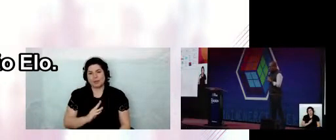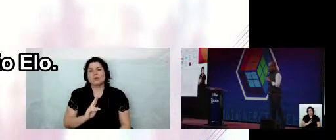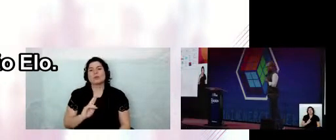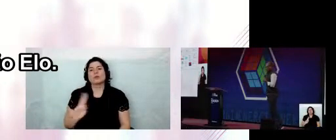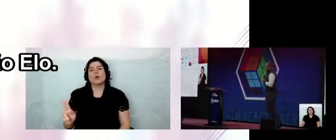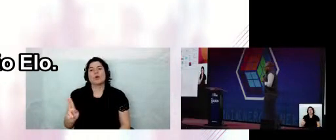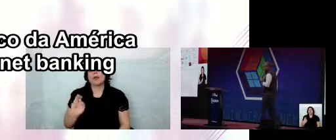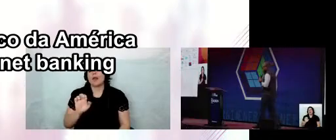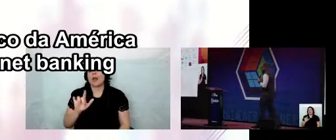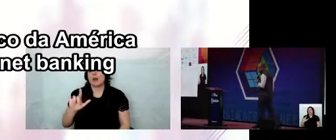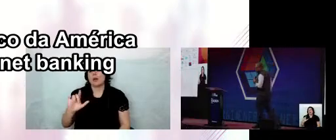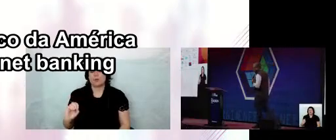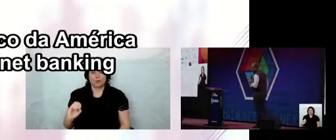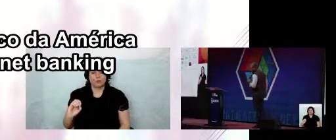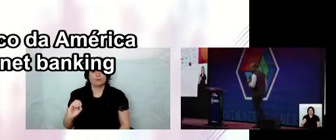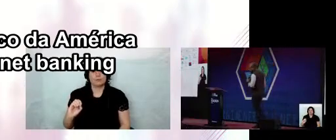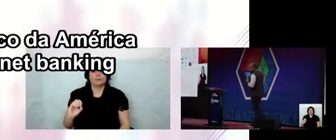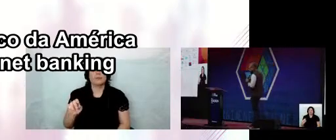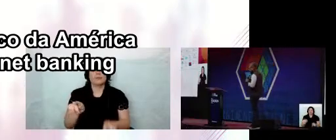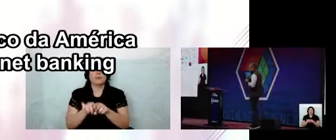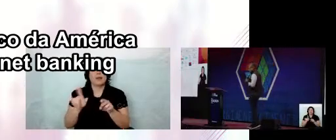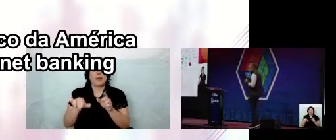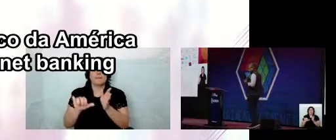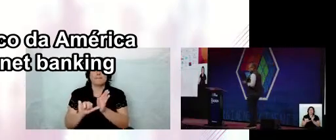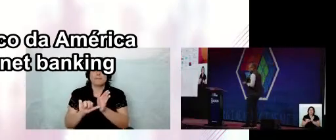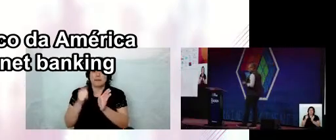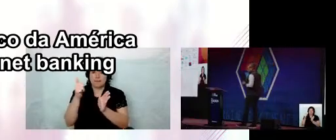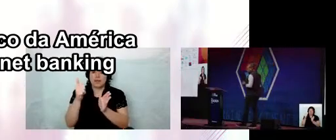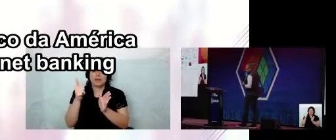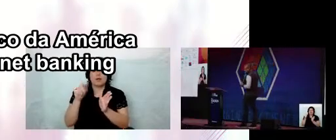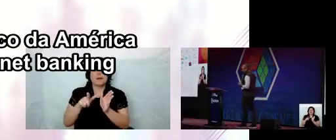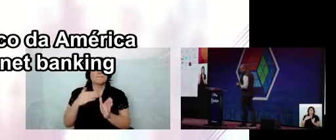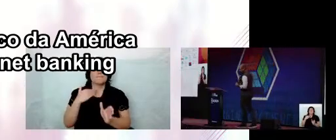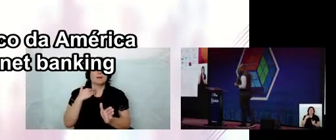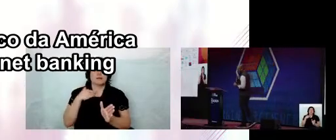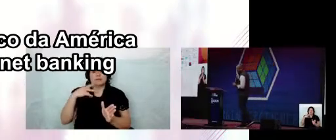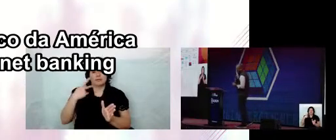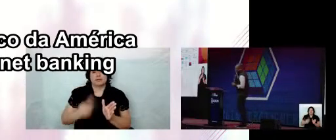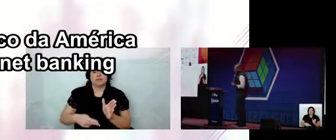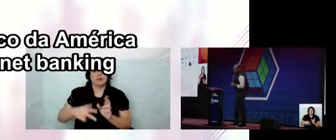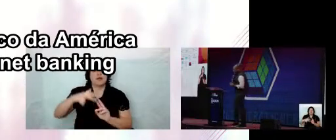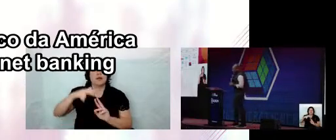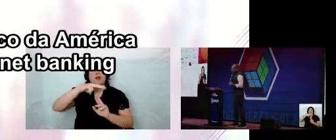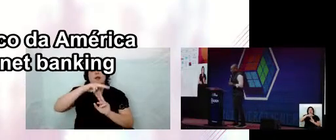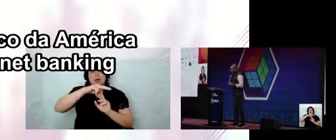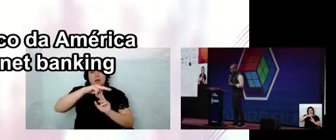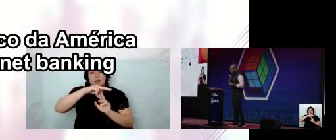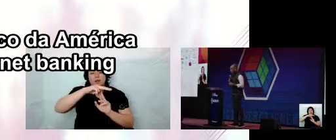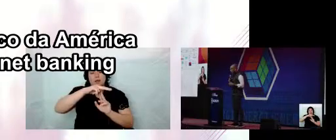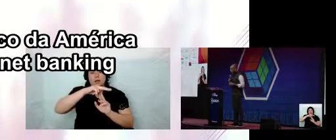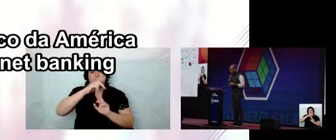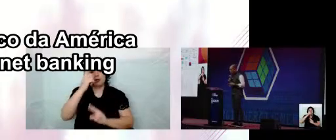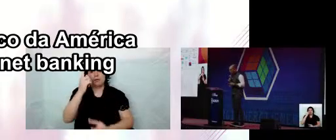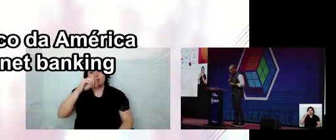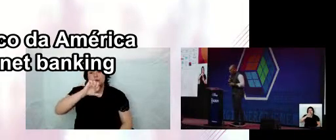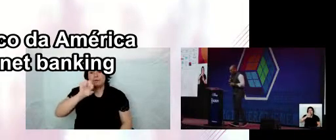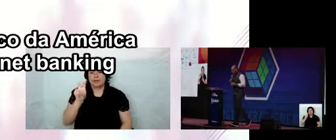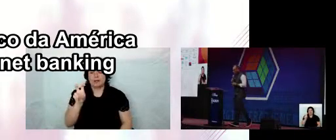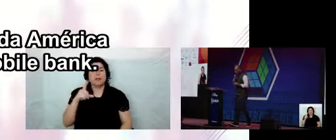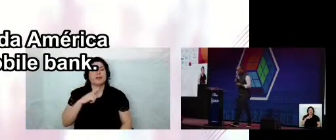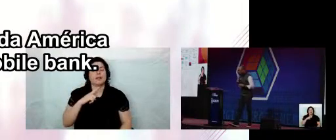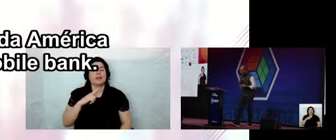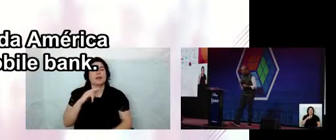Elo. Também fomos o primeiro banco da América Latina em 95 a ter um internet